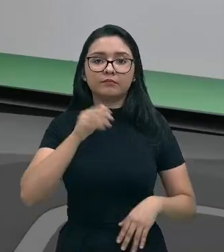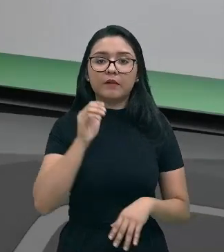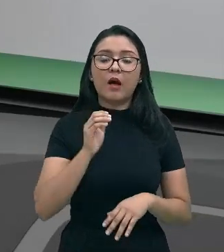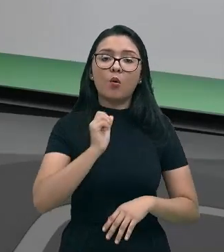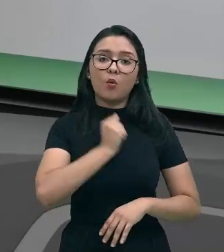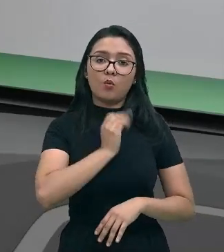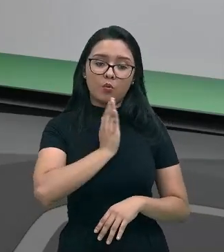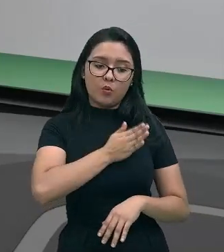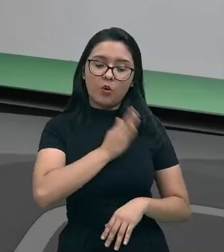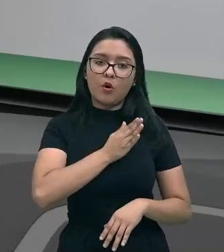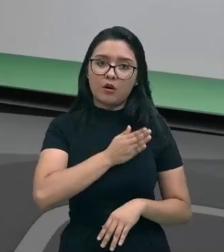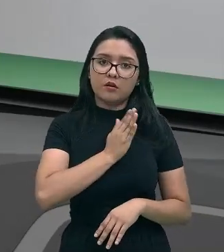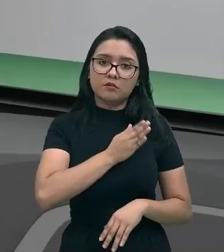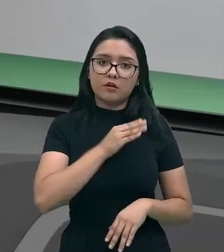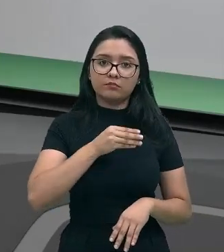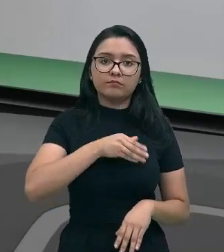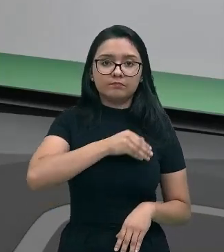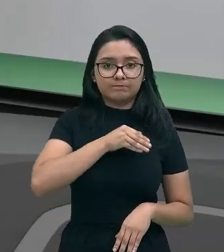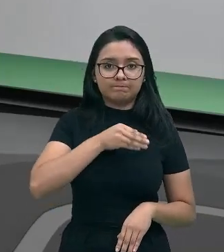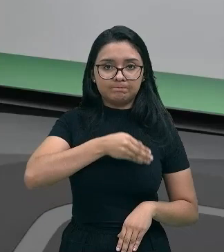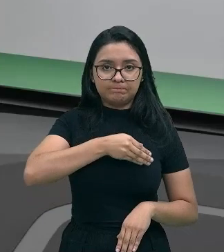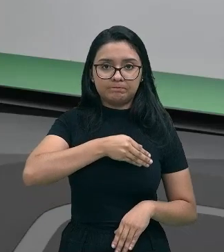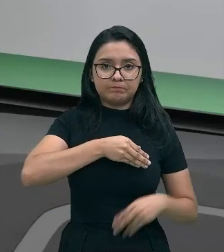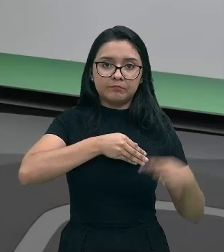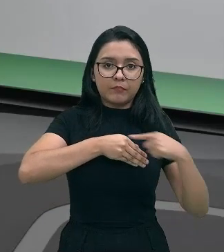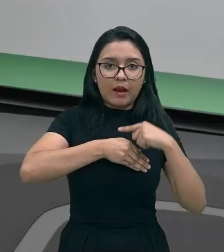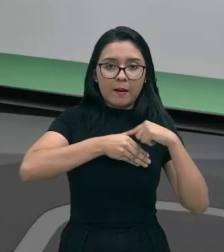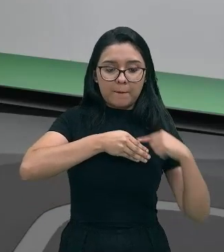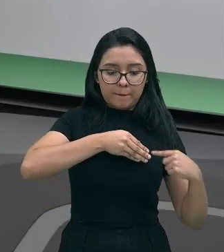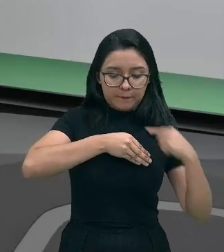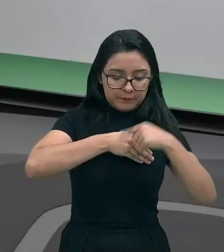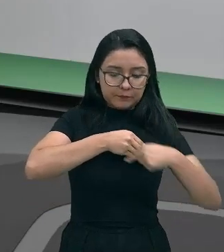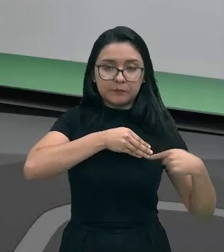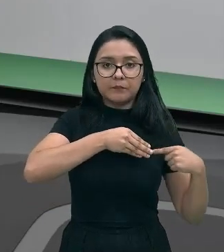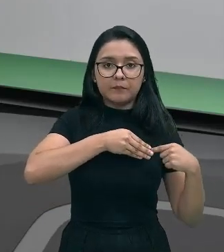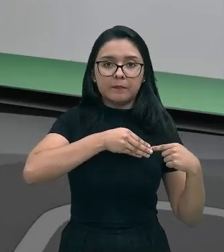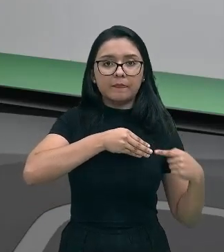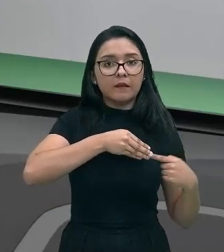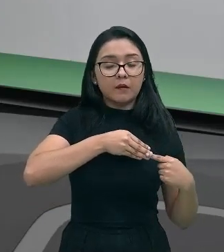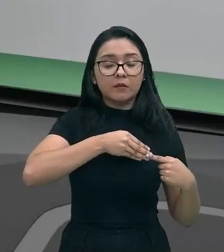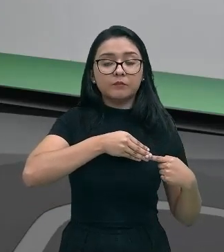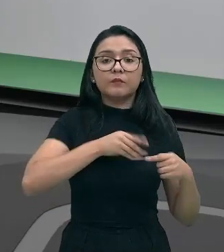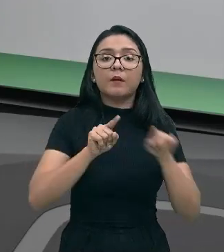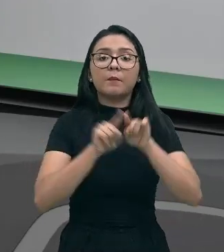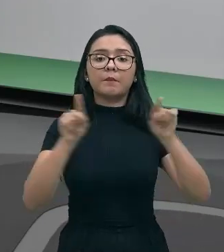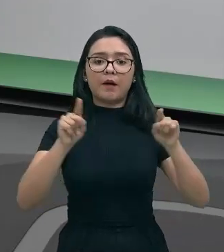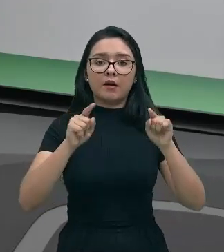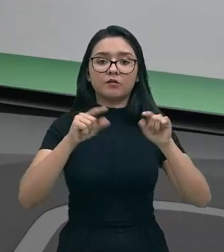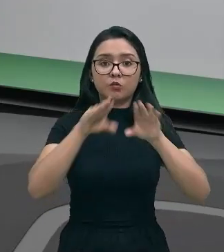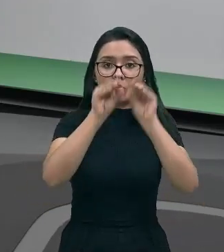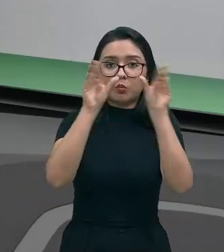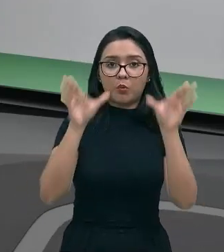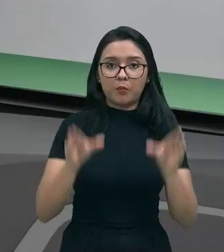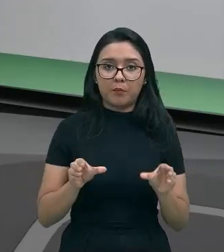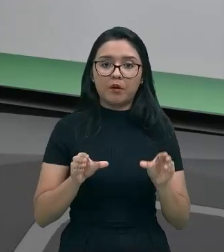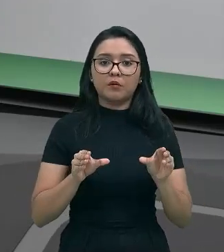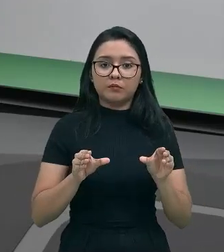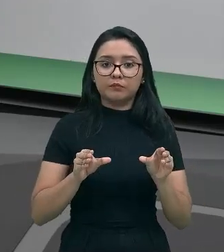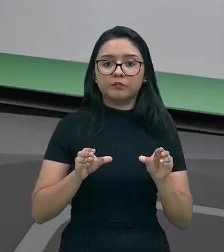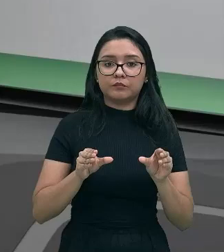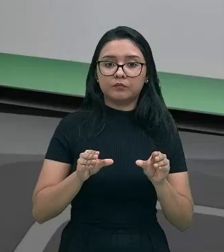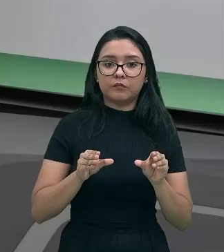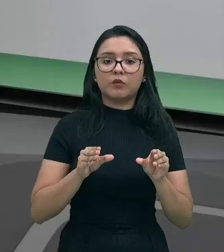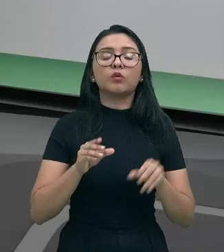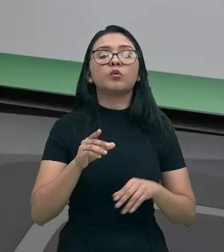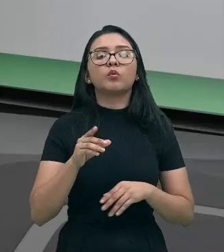virado um pouco para o lado esquerdo do peito, como vocês podem observar, né? Então, os pulmões, olha só, do lado direito, ele é um pouquinho